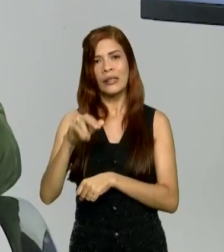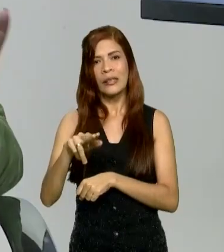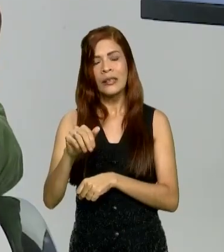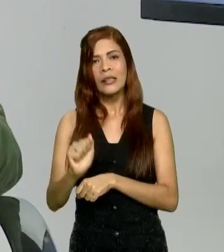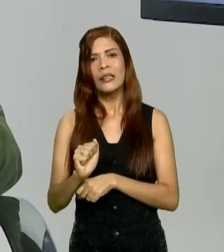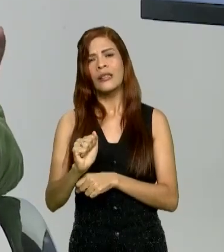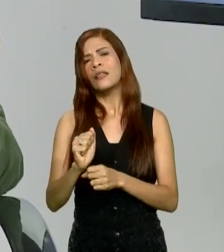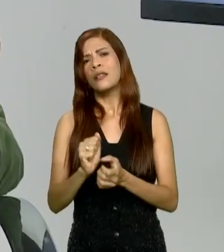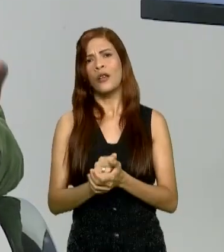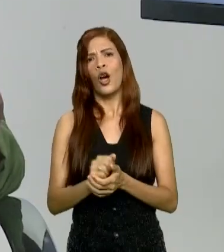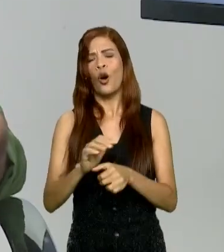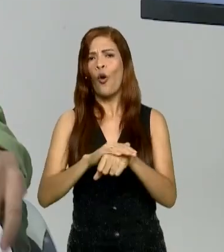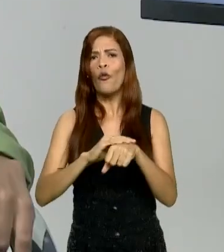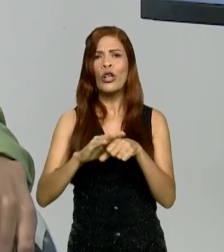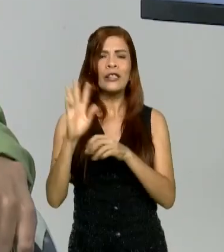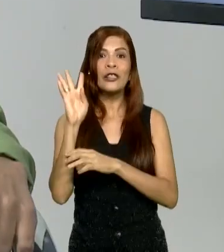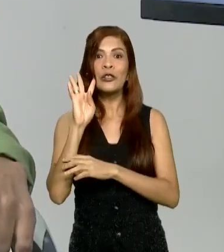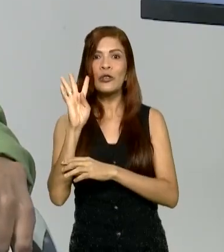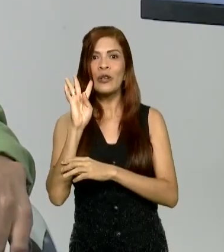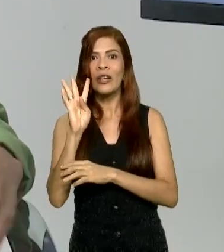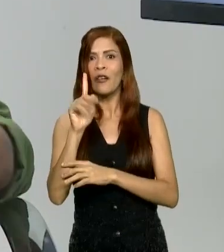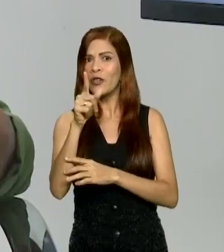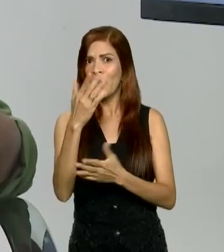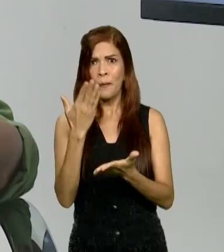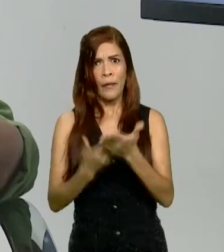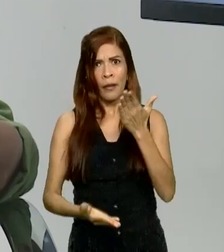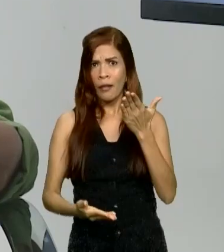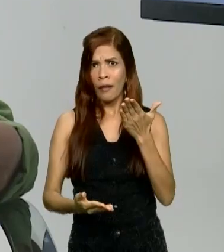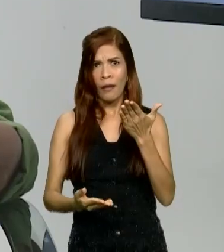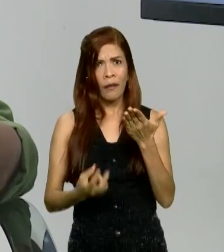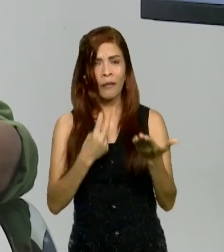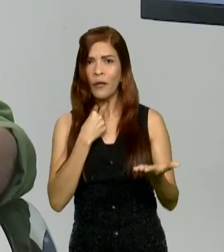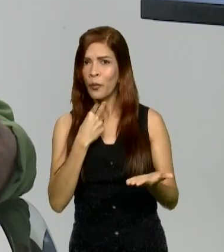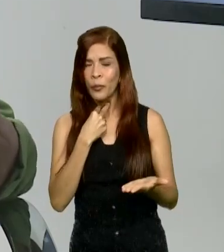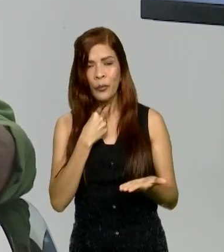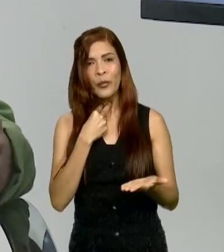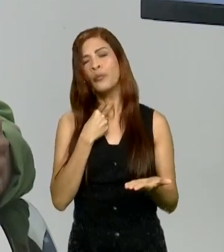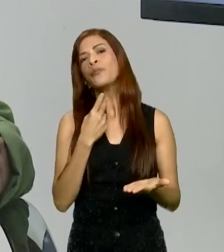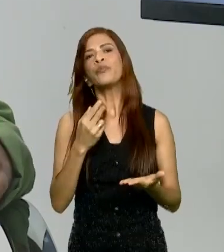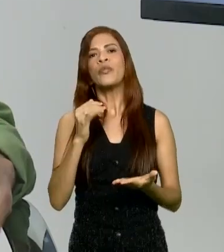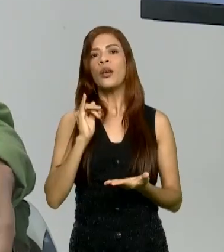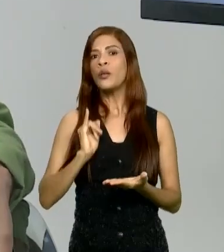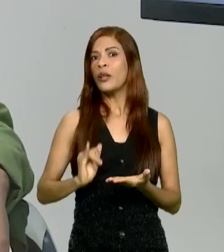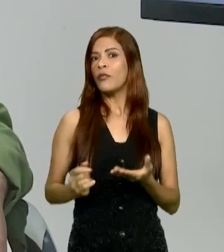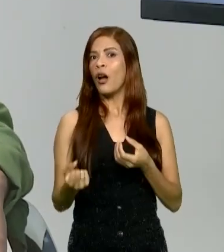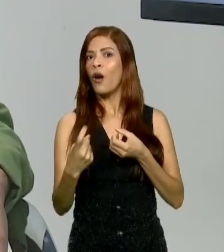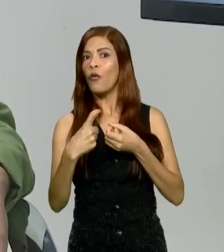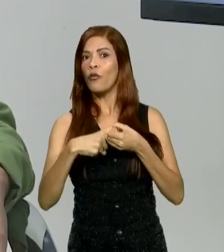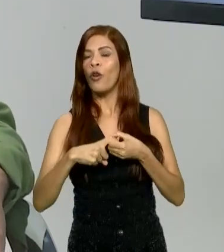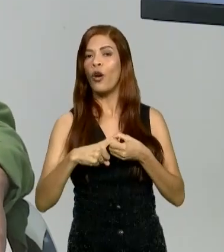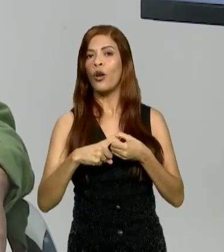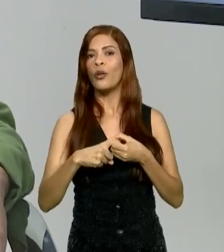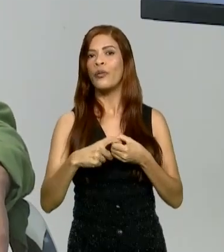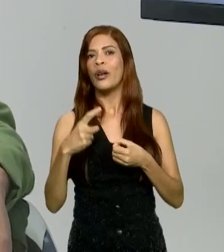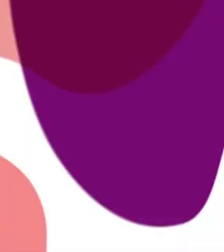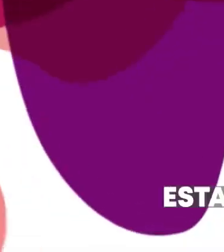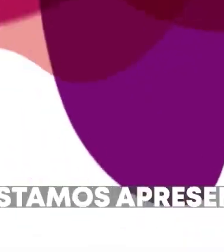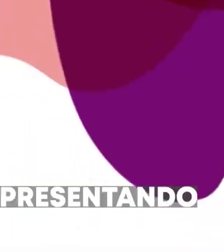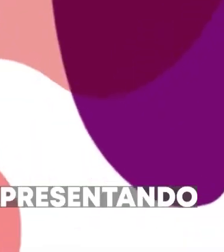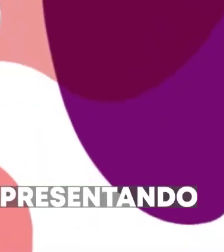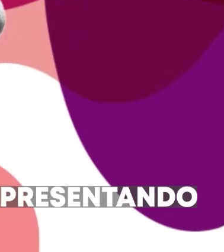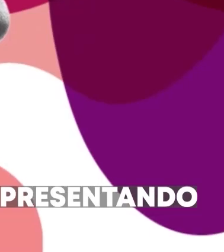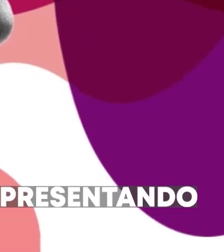está super legal e você não pode perder, viu? Porque depois do intervalo a gente tem mais bate-papo.